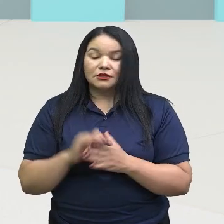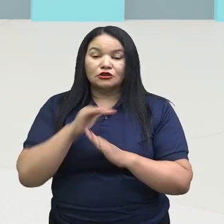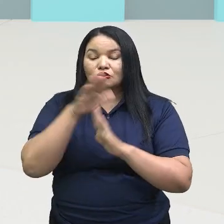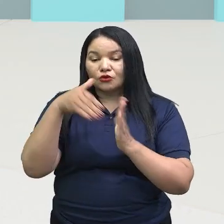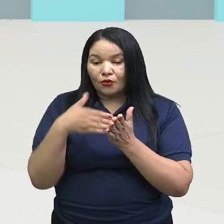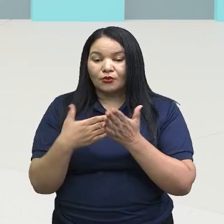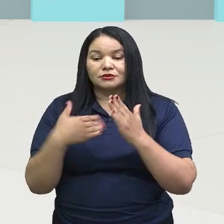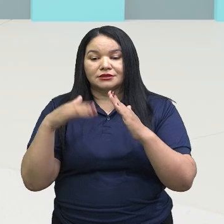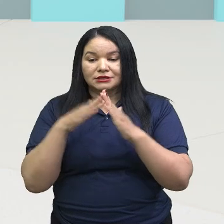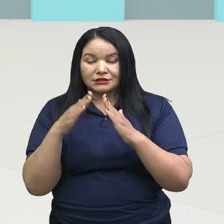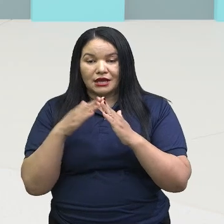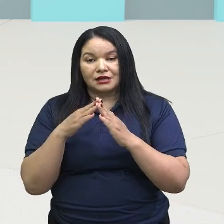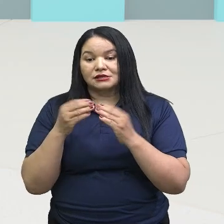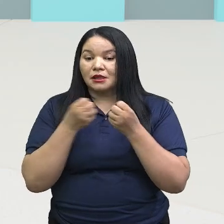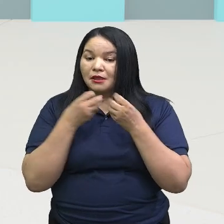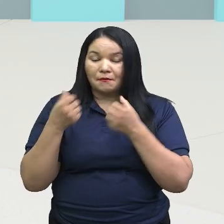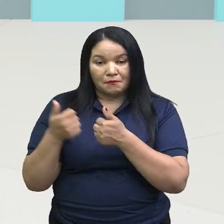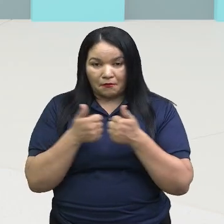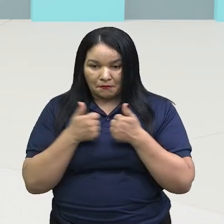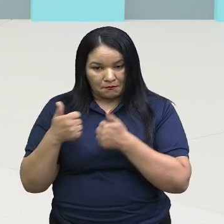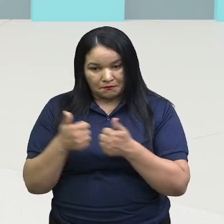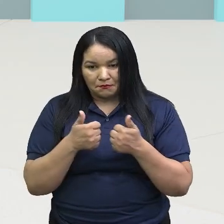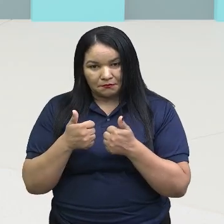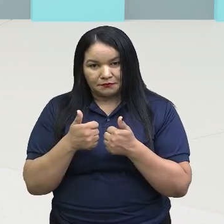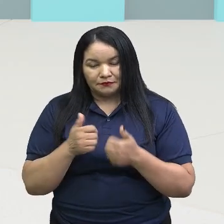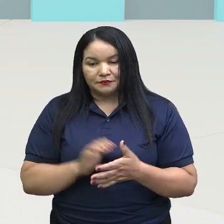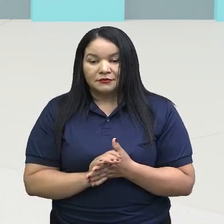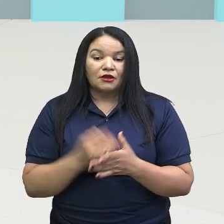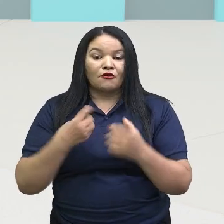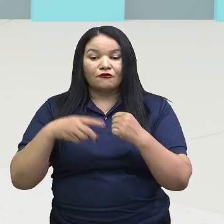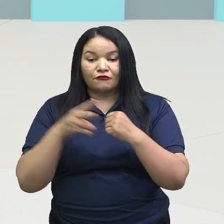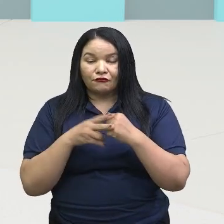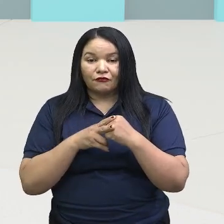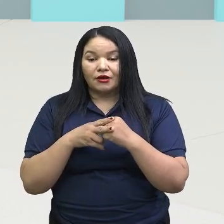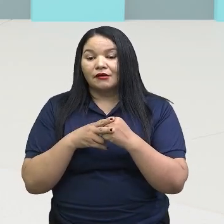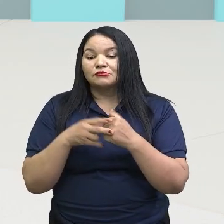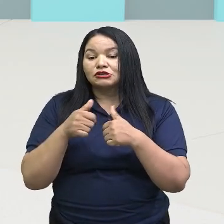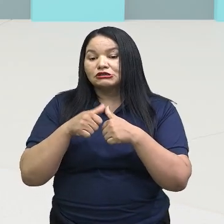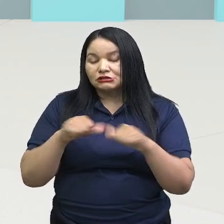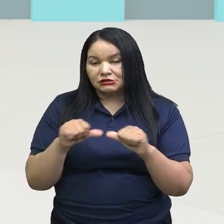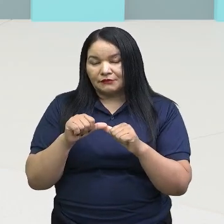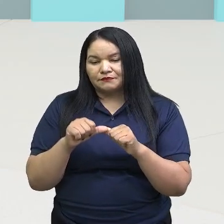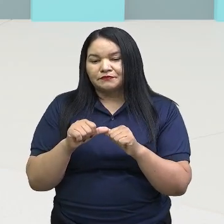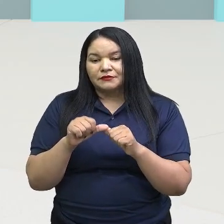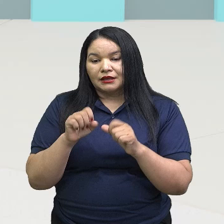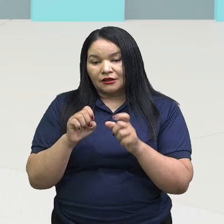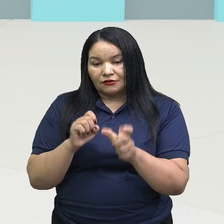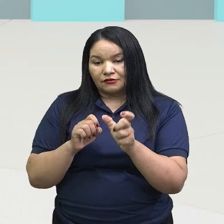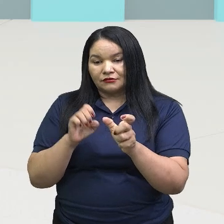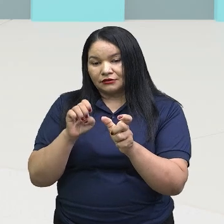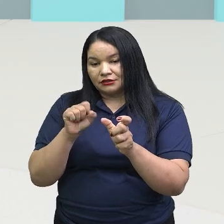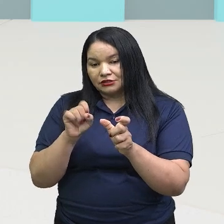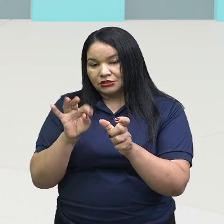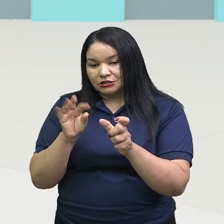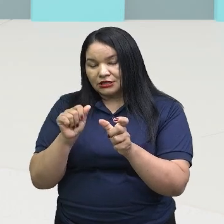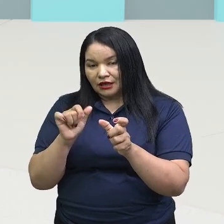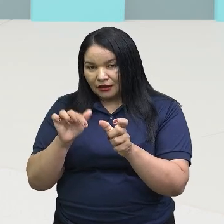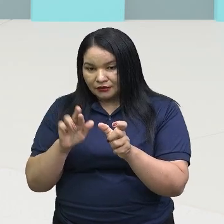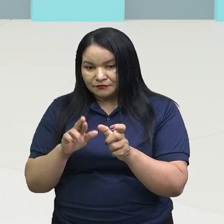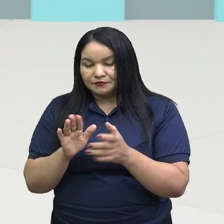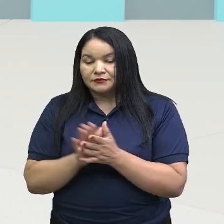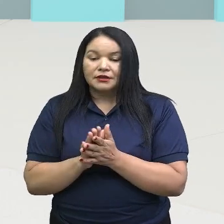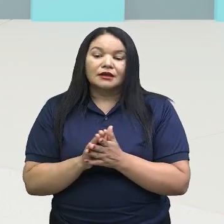casas estão em bom estado. Olha ali o verbo estar. Encontrei as duas orações. Perfeito. Agora, veja que